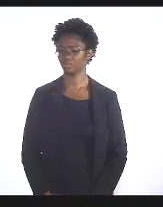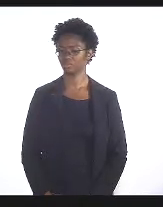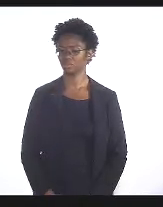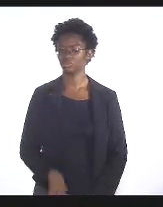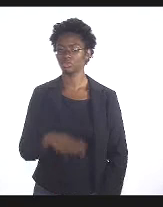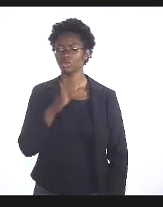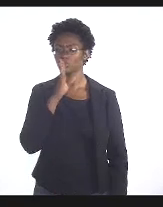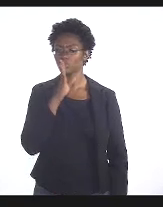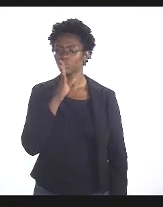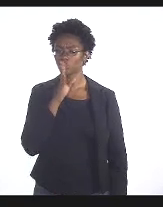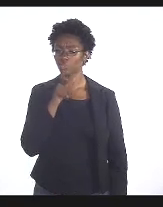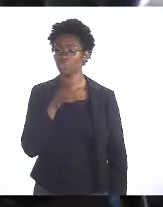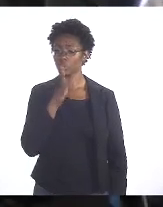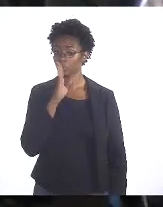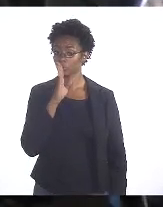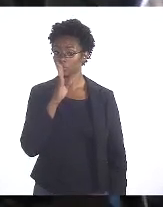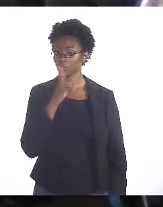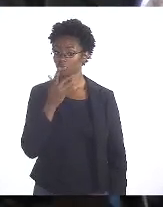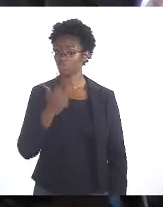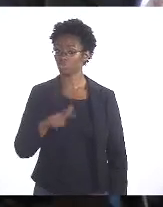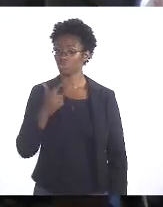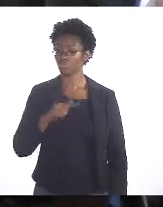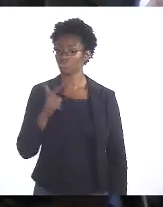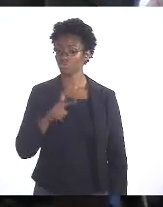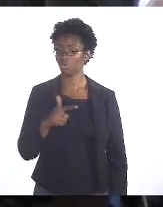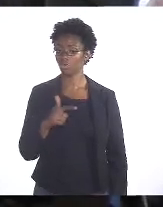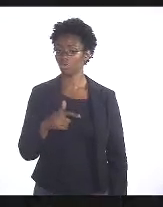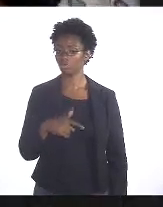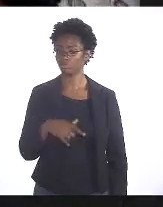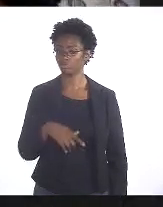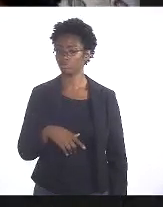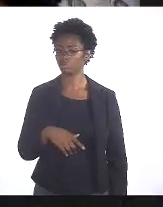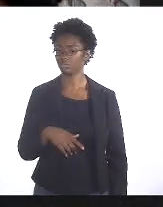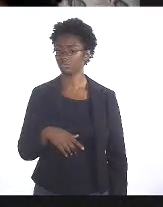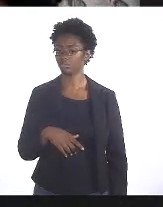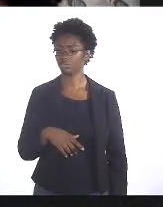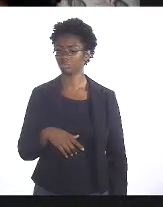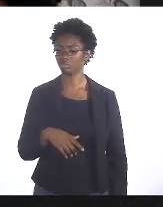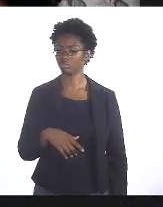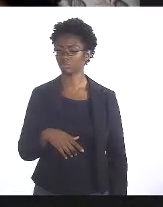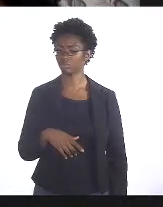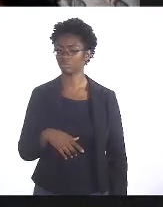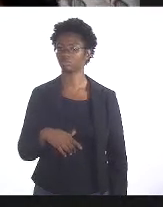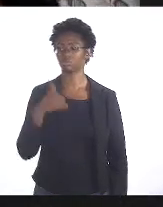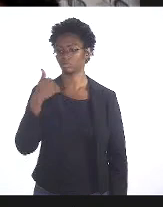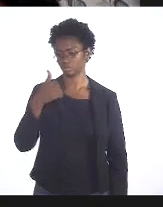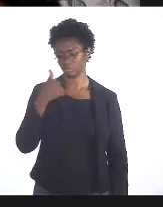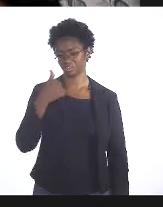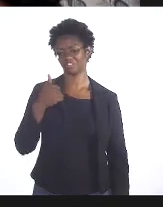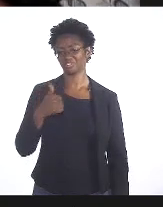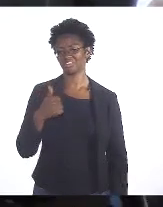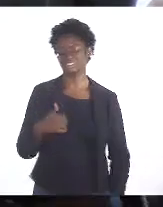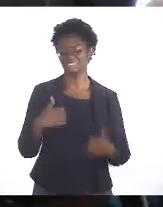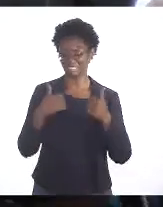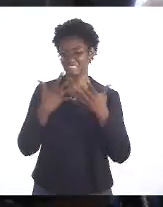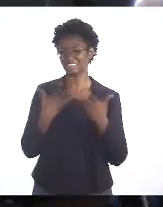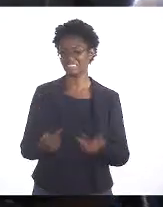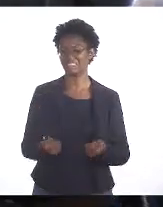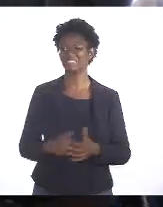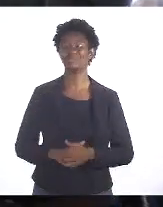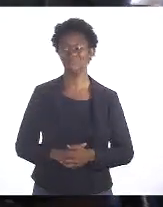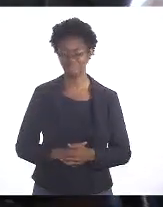Sem som, Bernardo. Faz com o dedo aí. Favorável. Com parecer